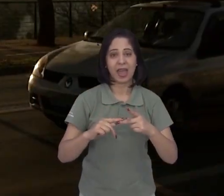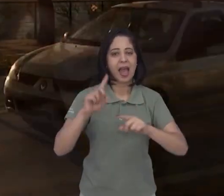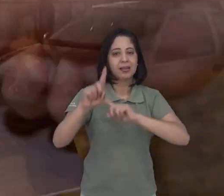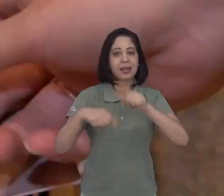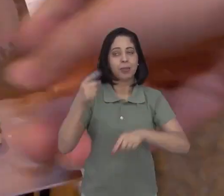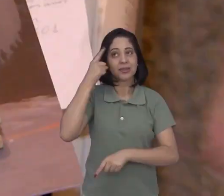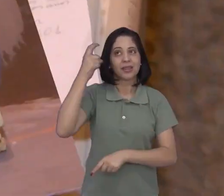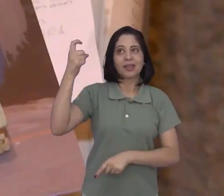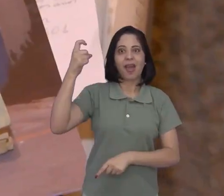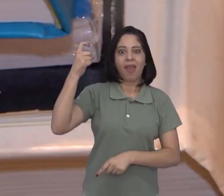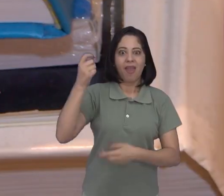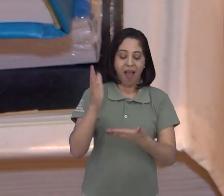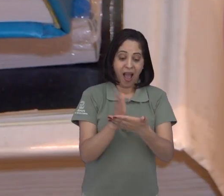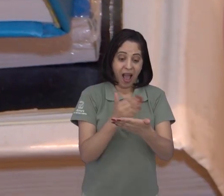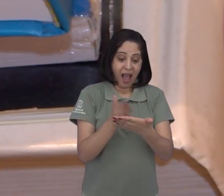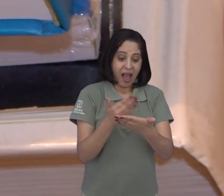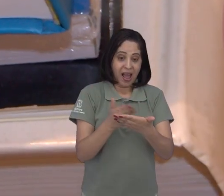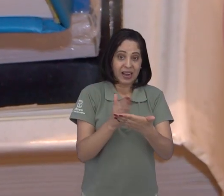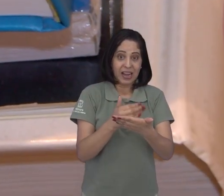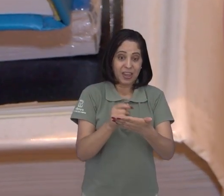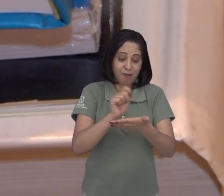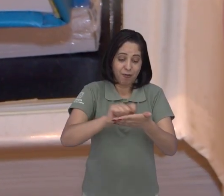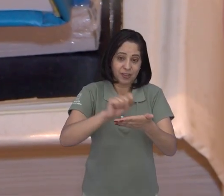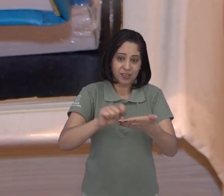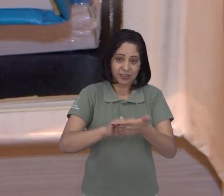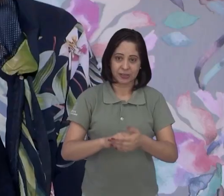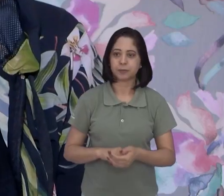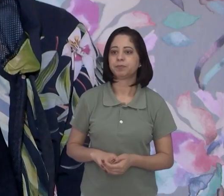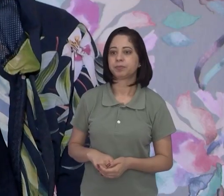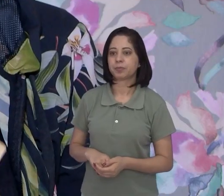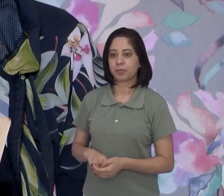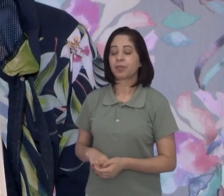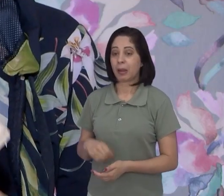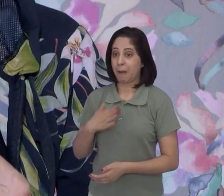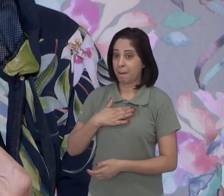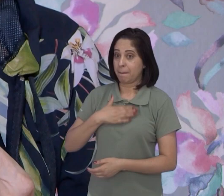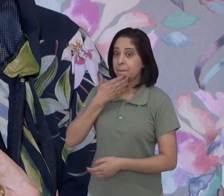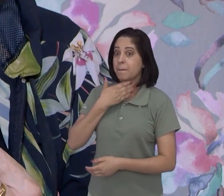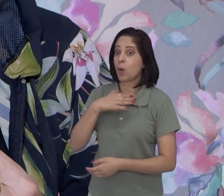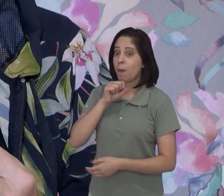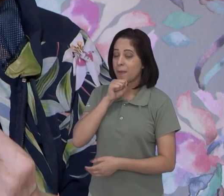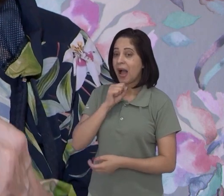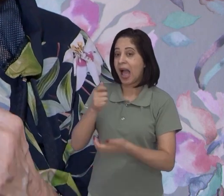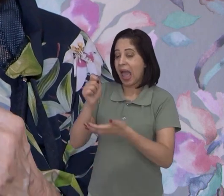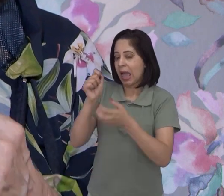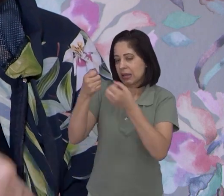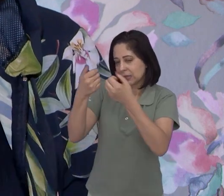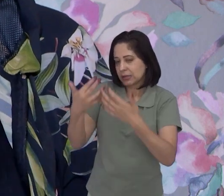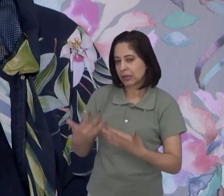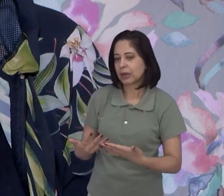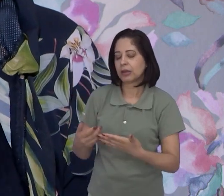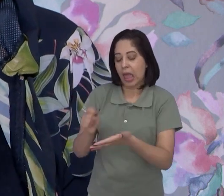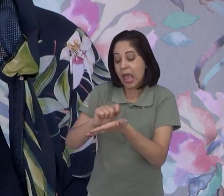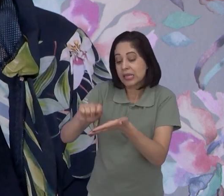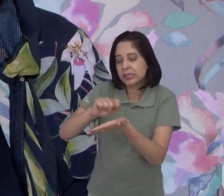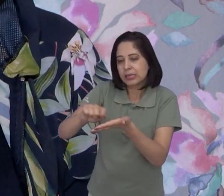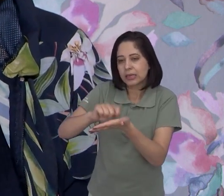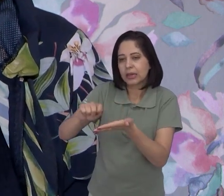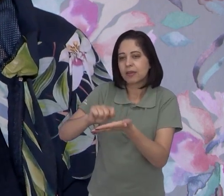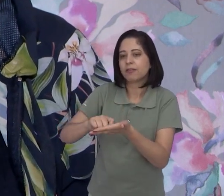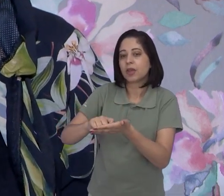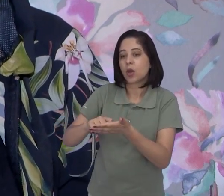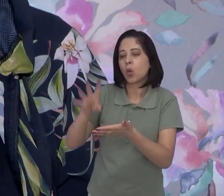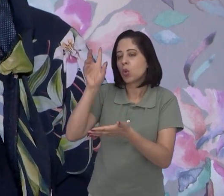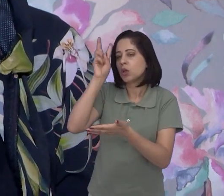município. Cresceu tanto que se transformou em 2 livros. Ele escreveu São José em 4 tempos, no bicentenário